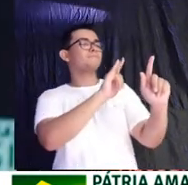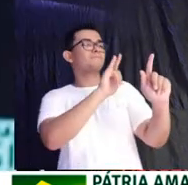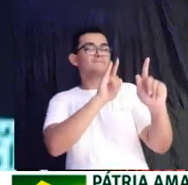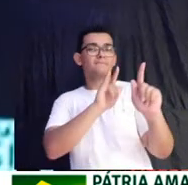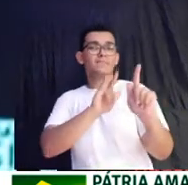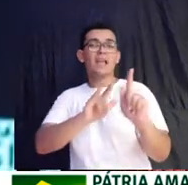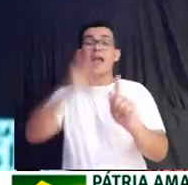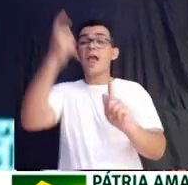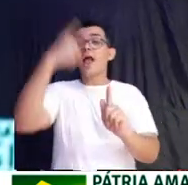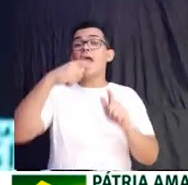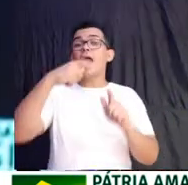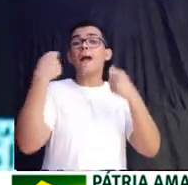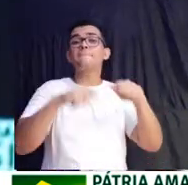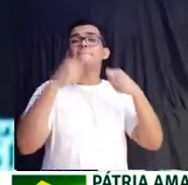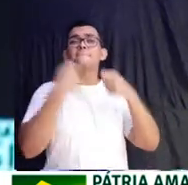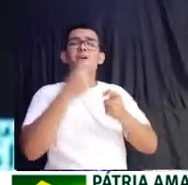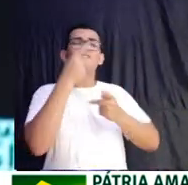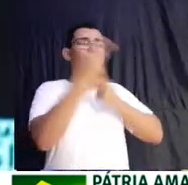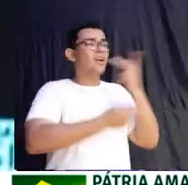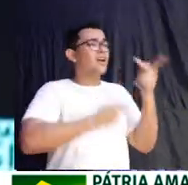e eu preciso te